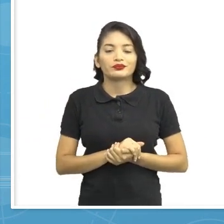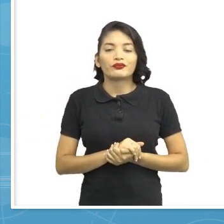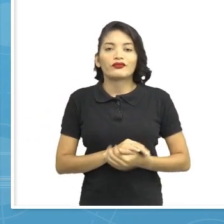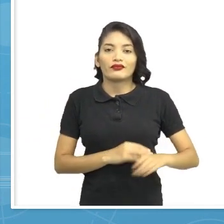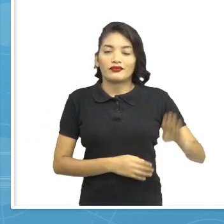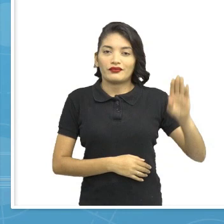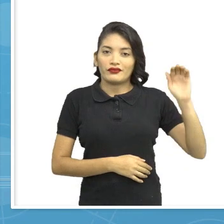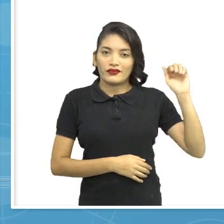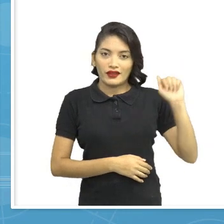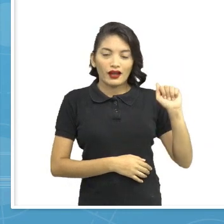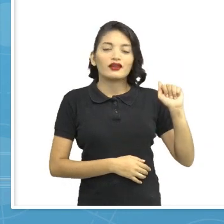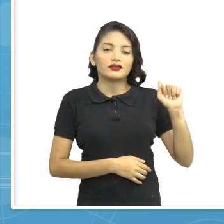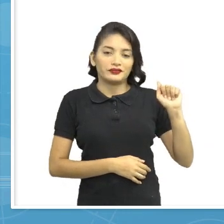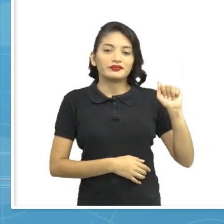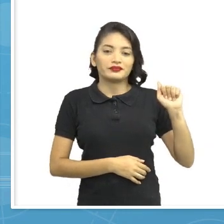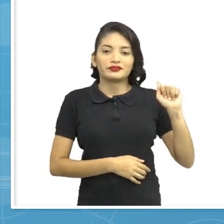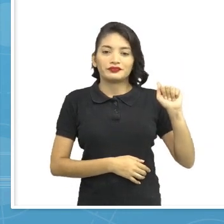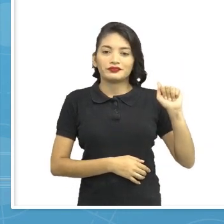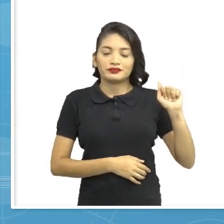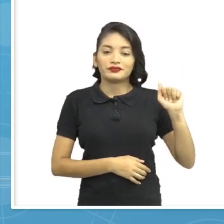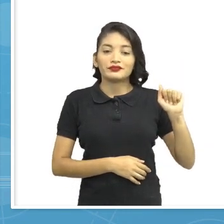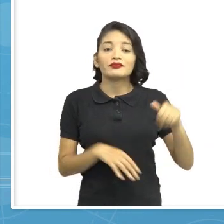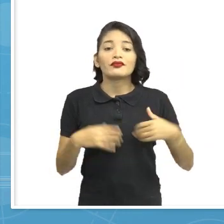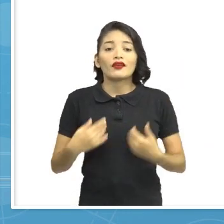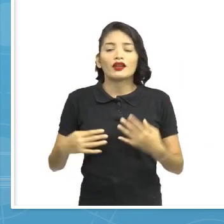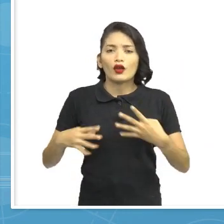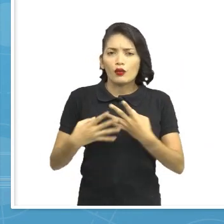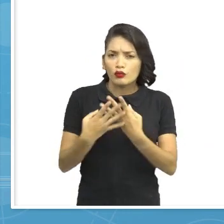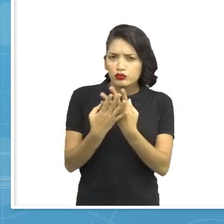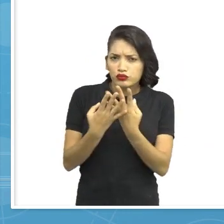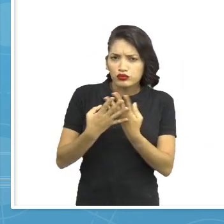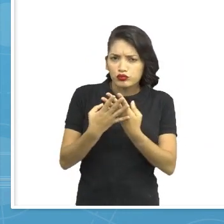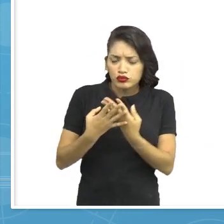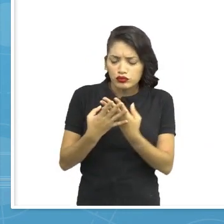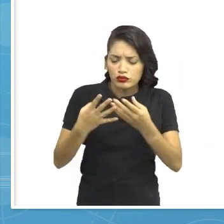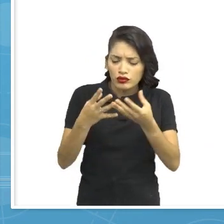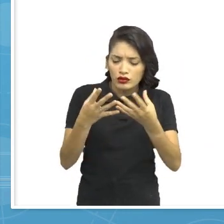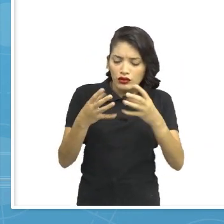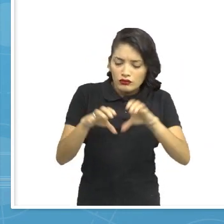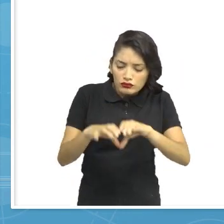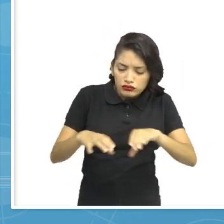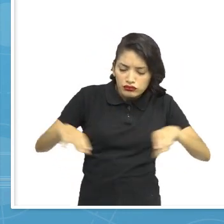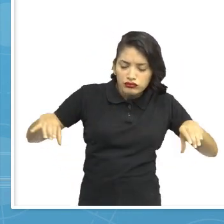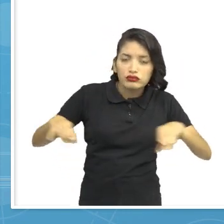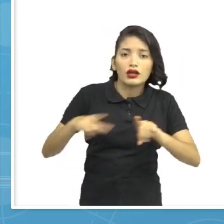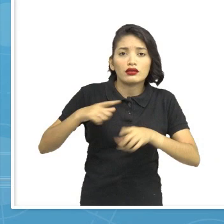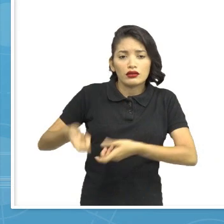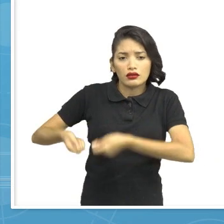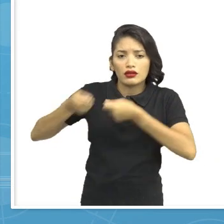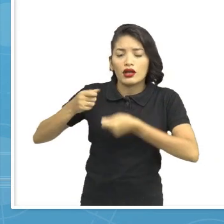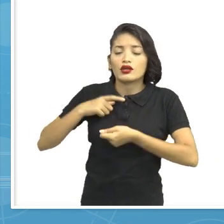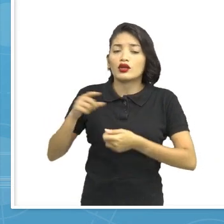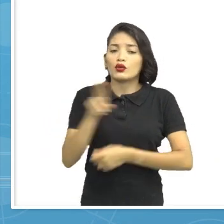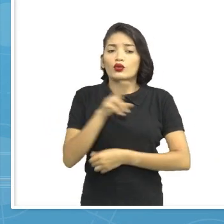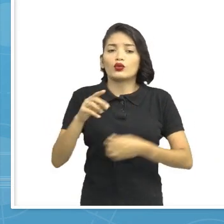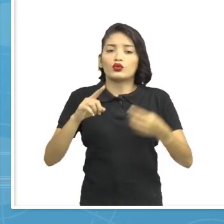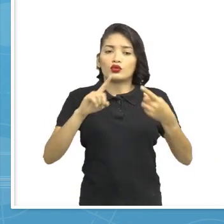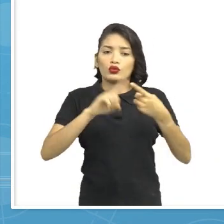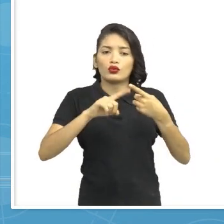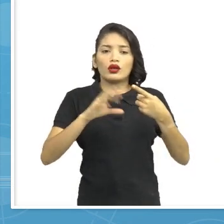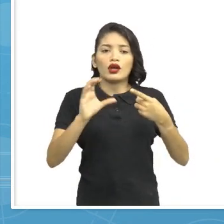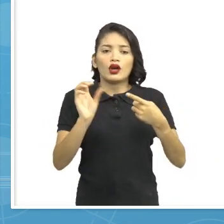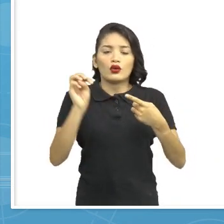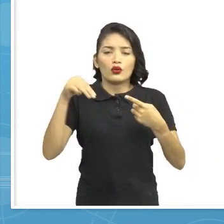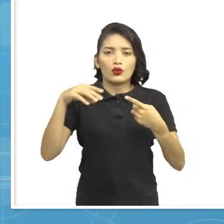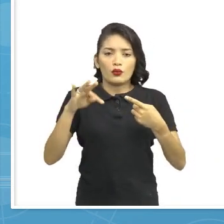alternativa A. Para o trançado do processamento da mandioca, a gente tem o kumatá, que seria a coadeira,